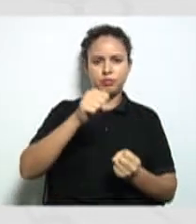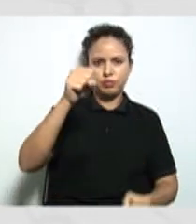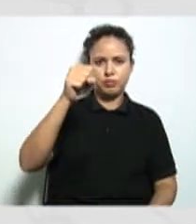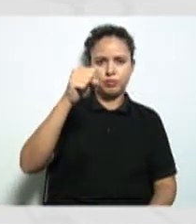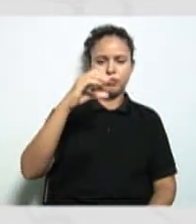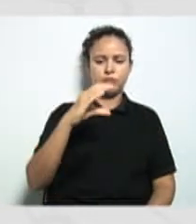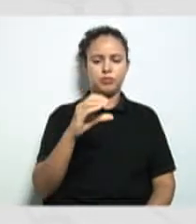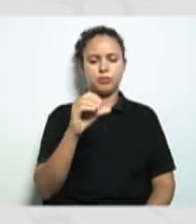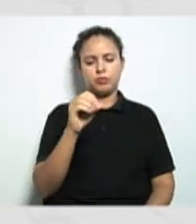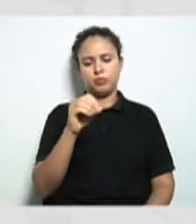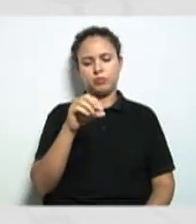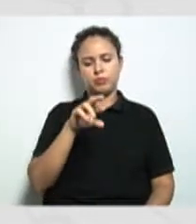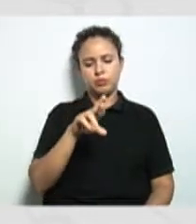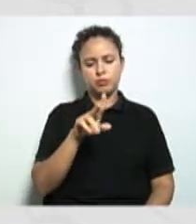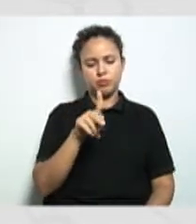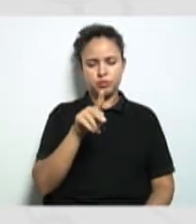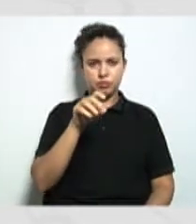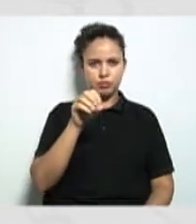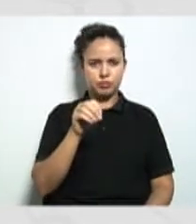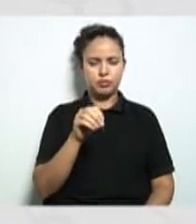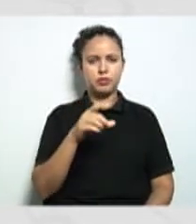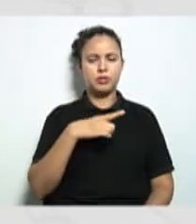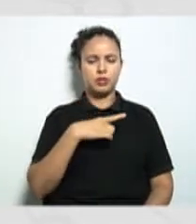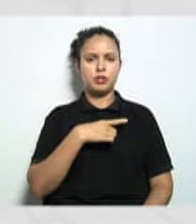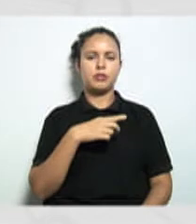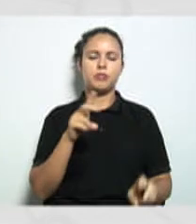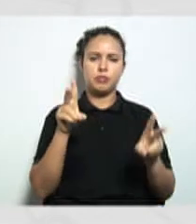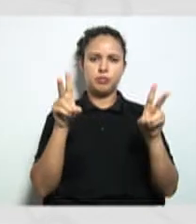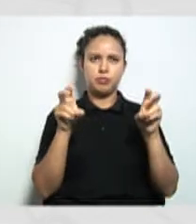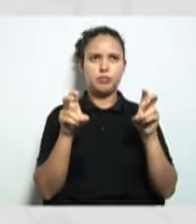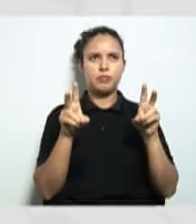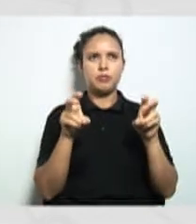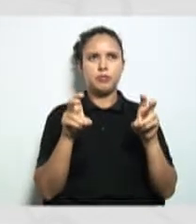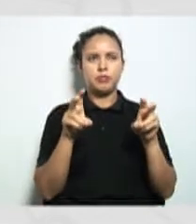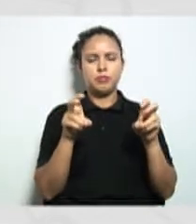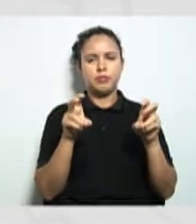alguns elementos como o título,